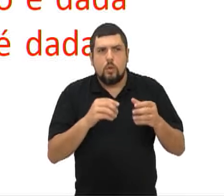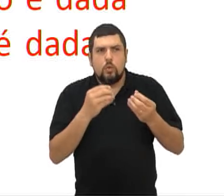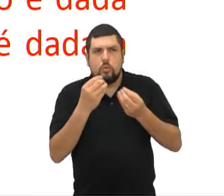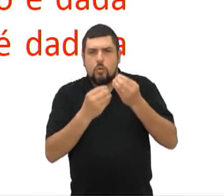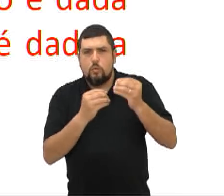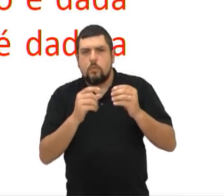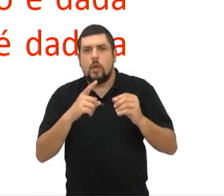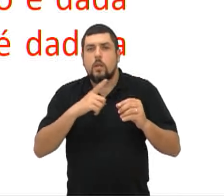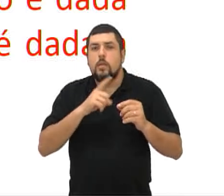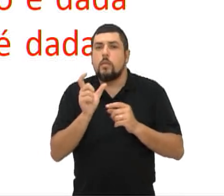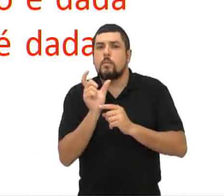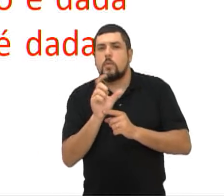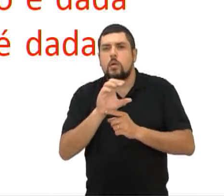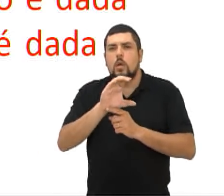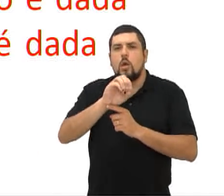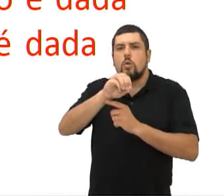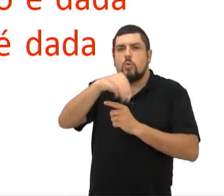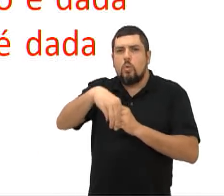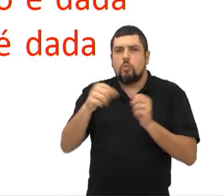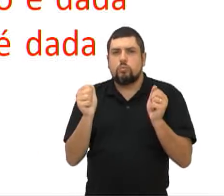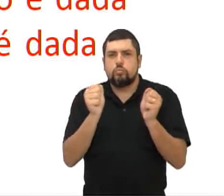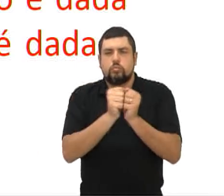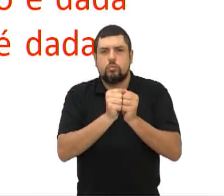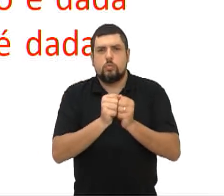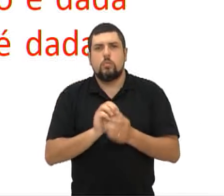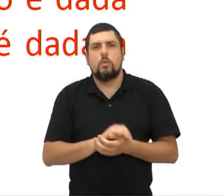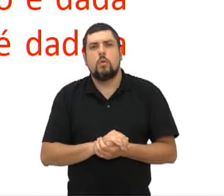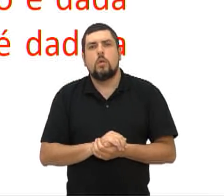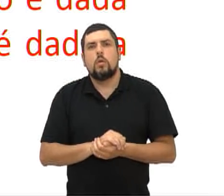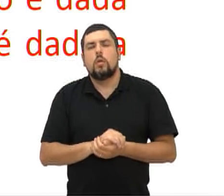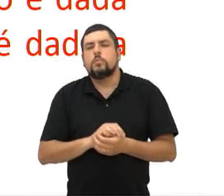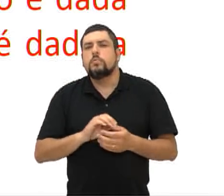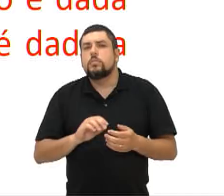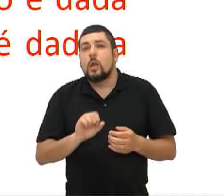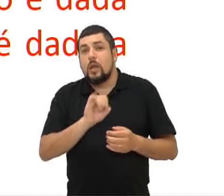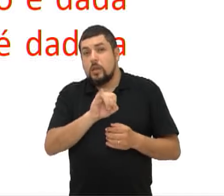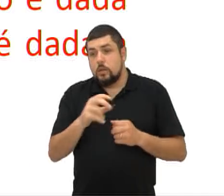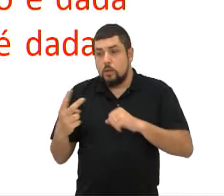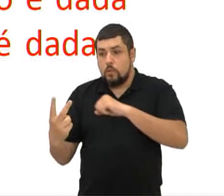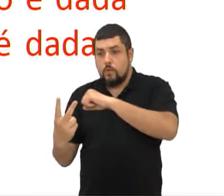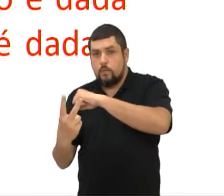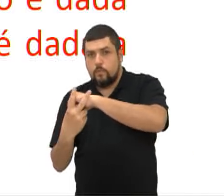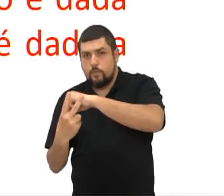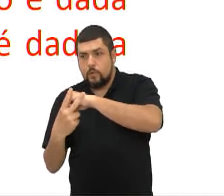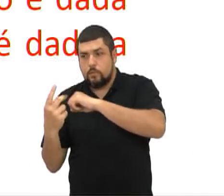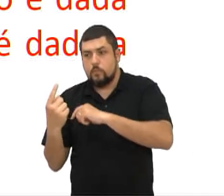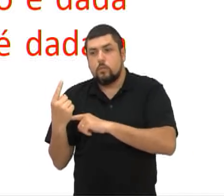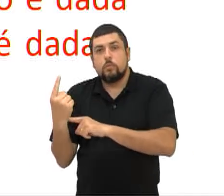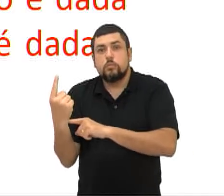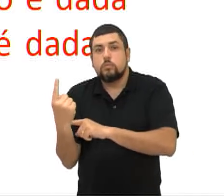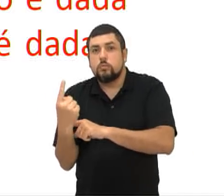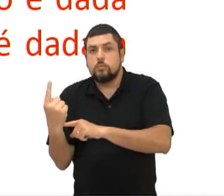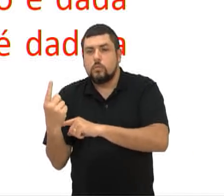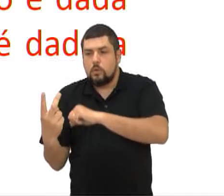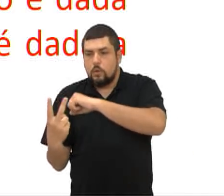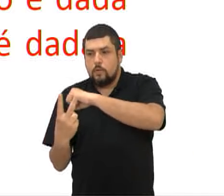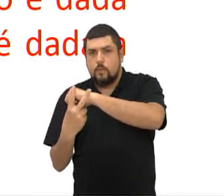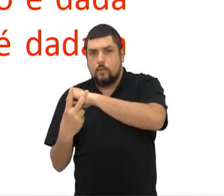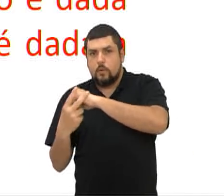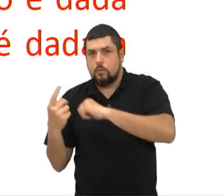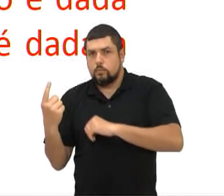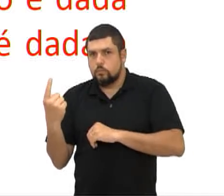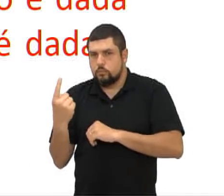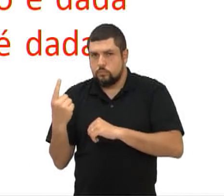o com. Quando os sujeitos são ligados por com, se o verbo estiver no singular, ó, verbo no